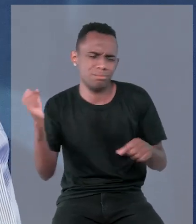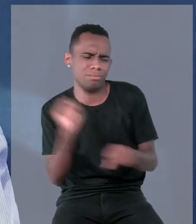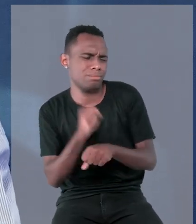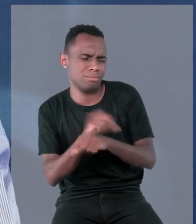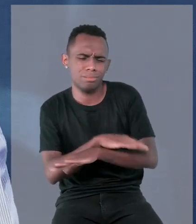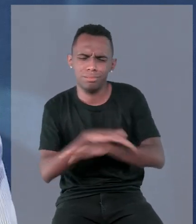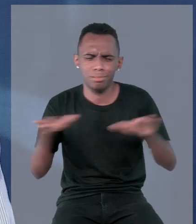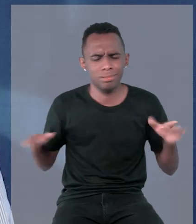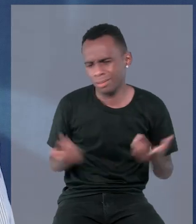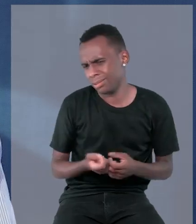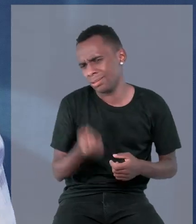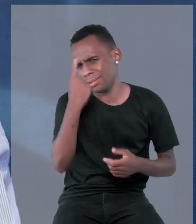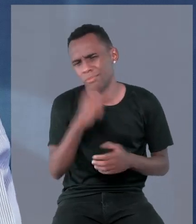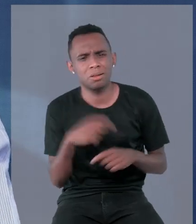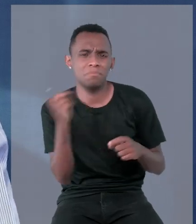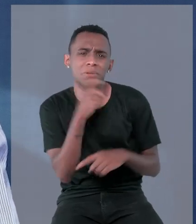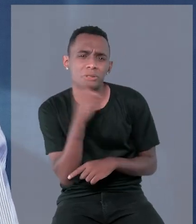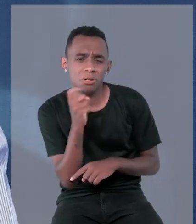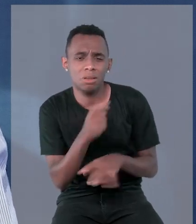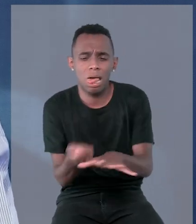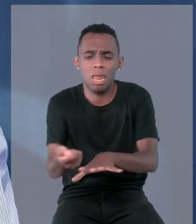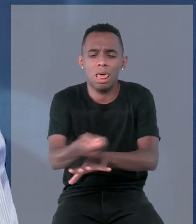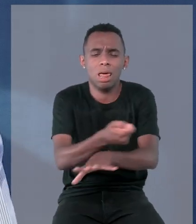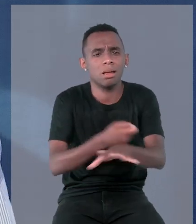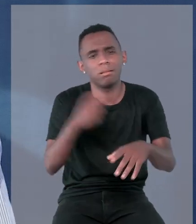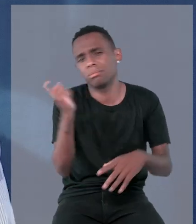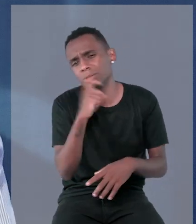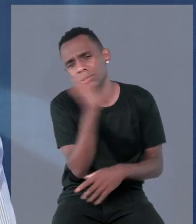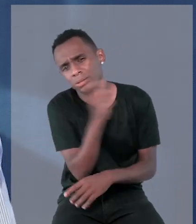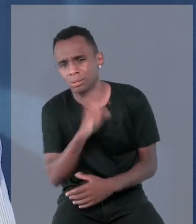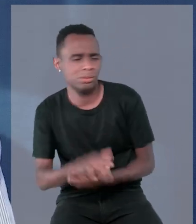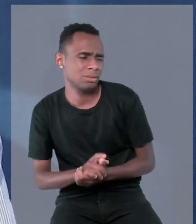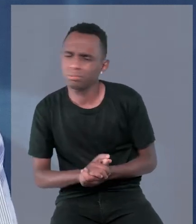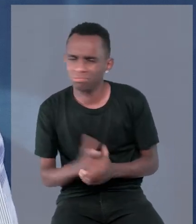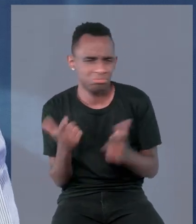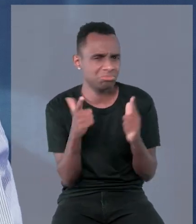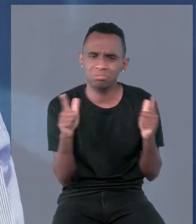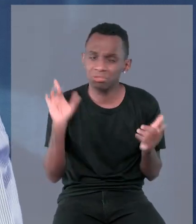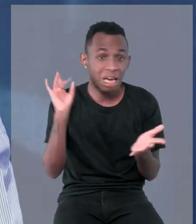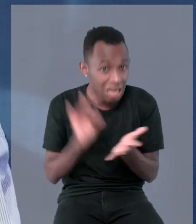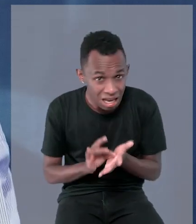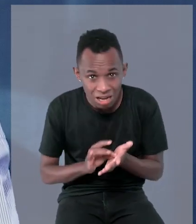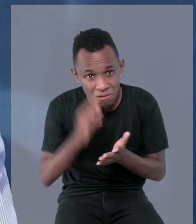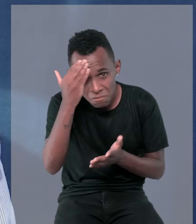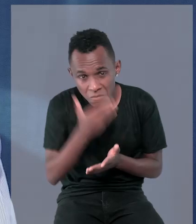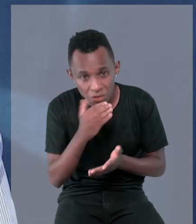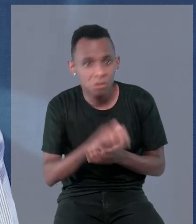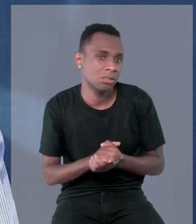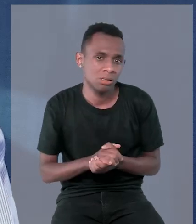imagina, isso aí é fake, né? Isso aí é fake e tal, não existe, né? O Orson Welles lá